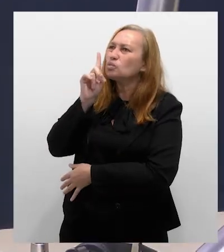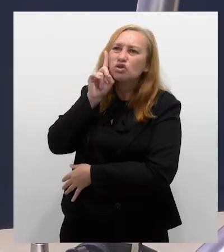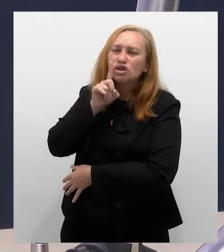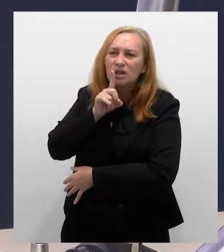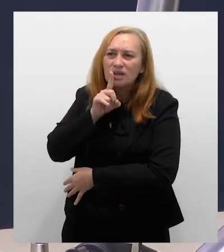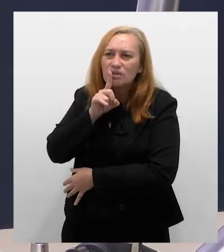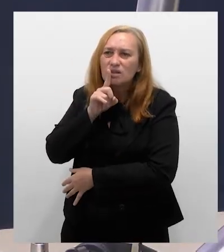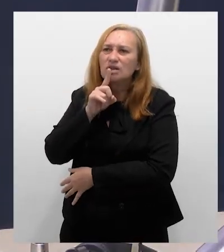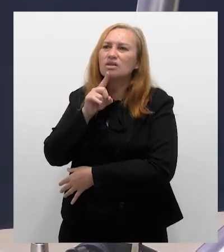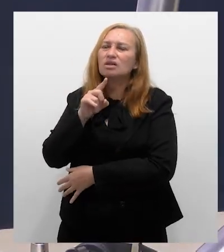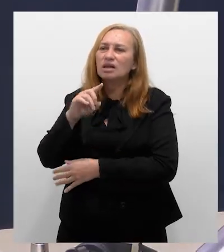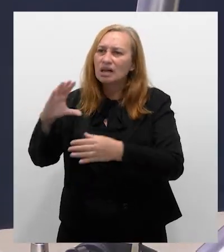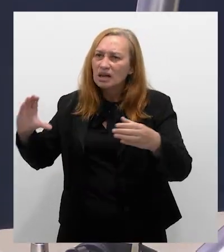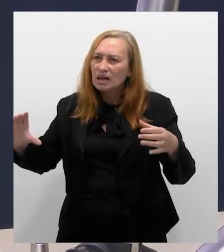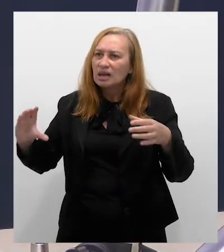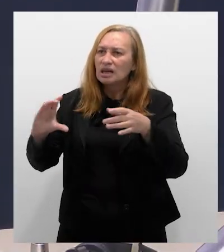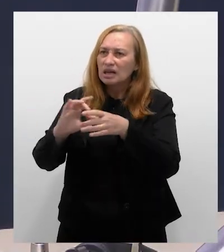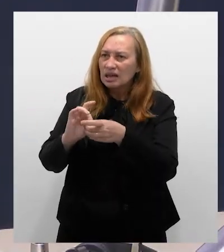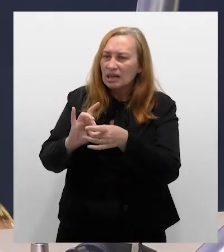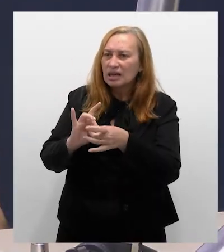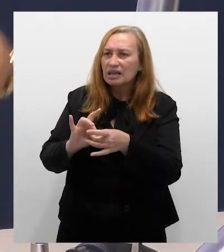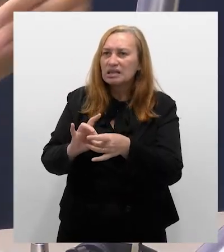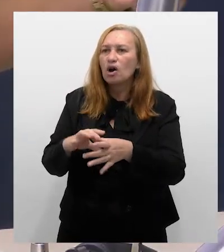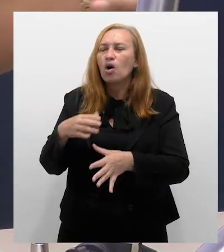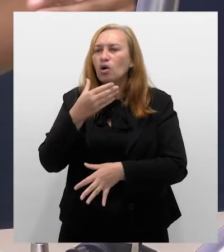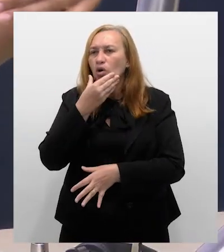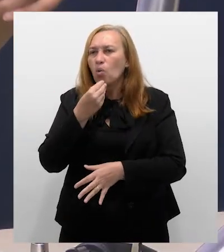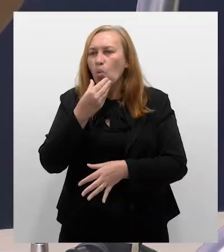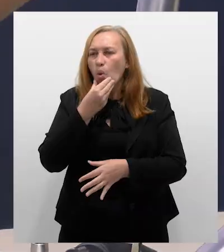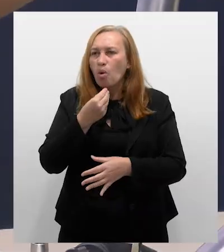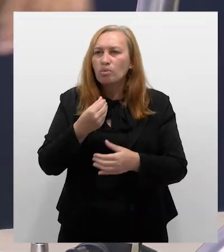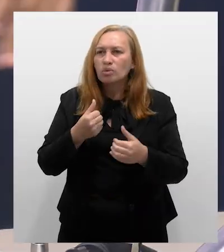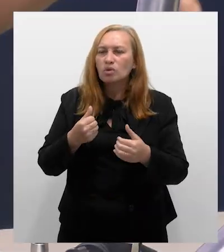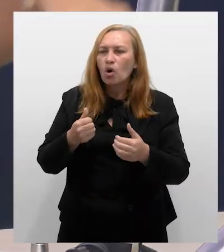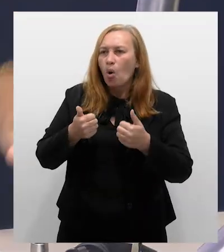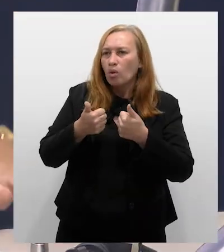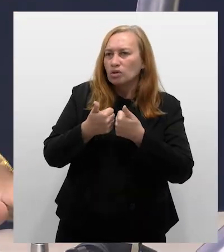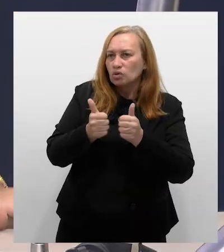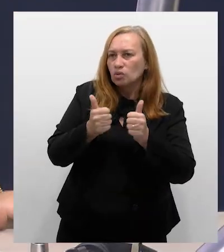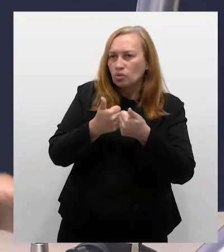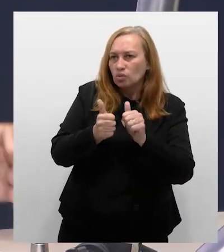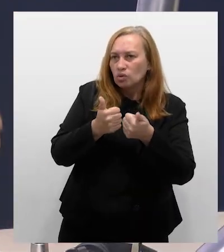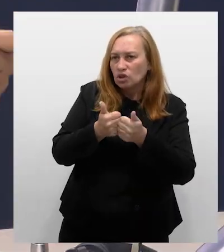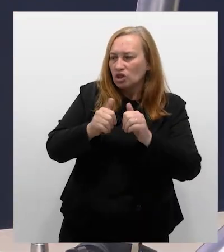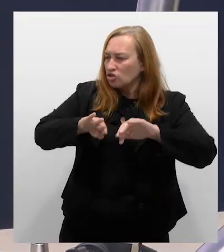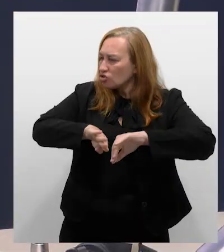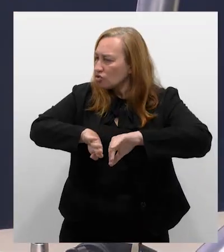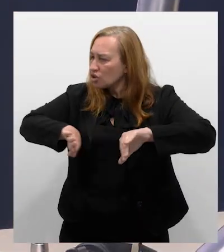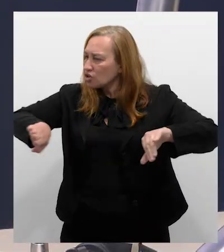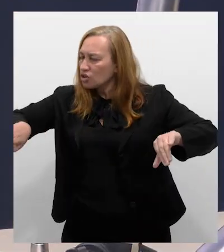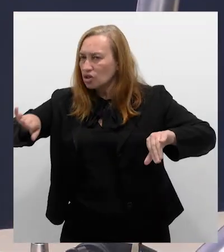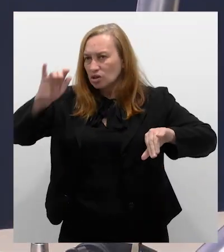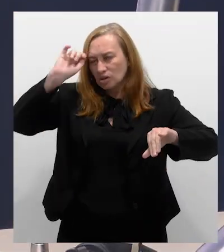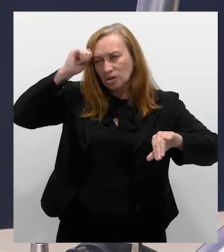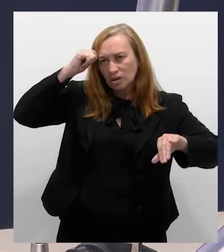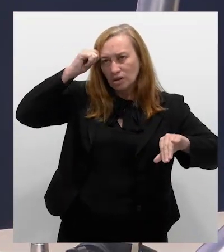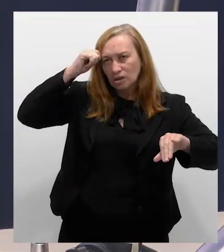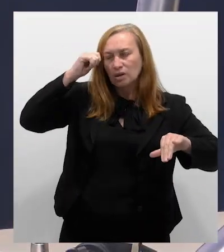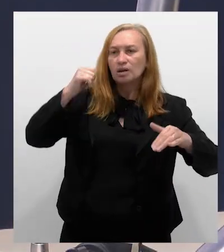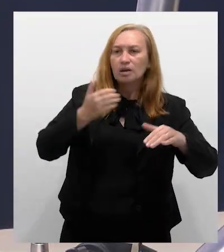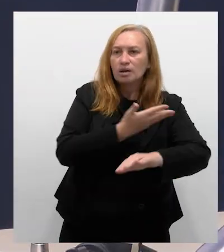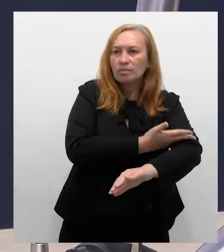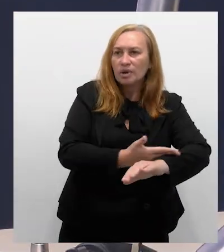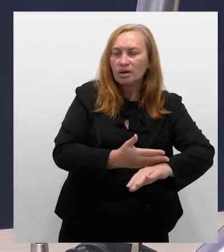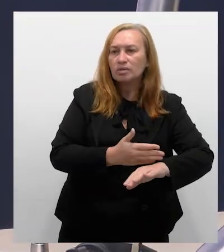lá nos Estados Unidos também, da parte da segregação, que os ônibus tinham partes divididas. Então, se não fosse os nossos antepassados